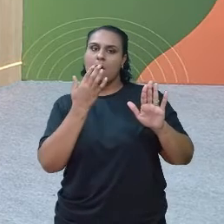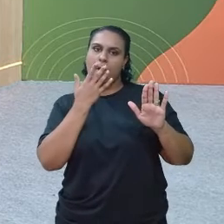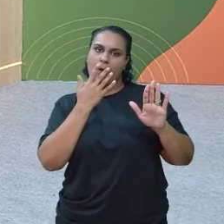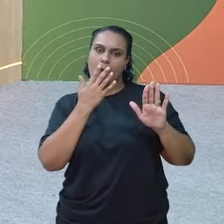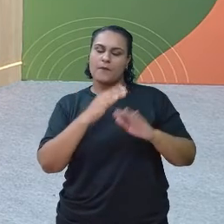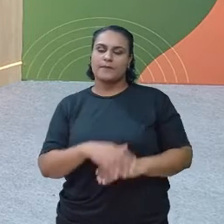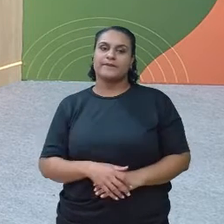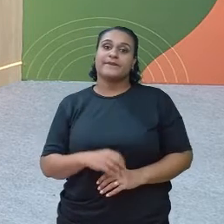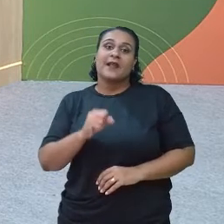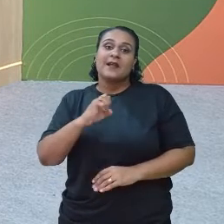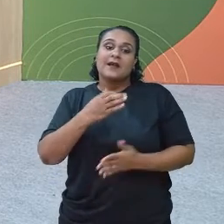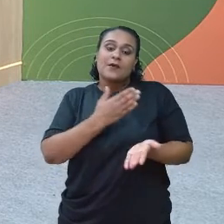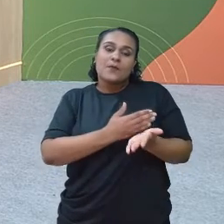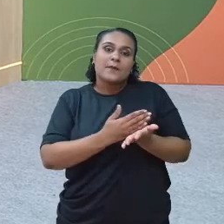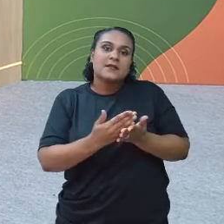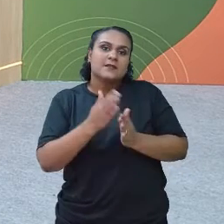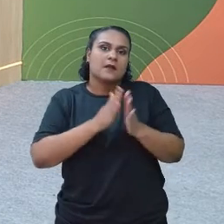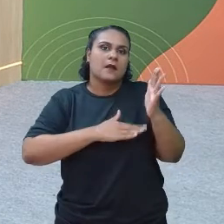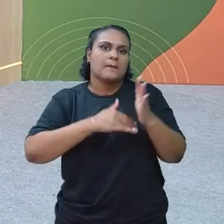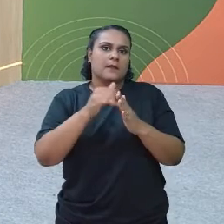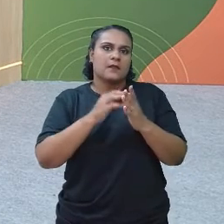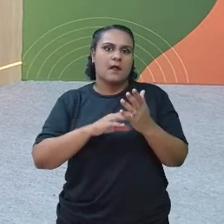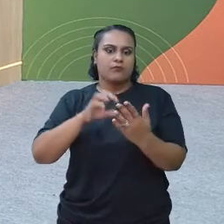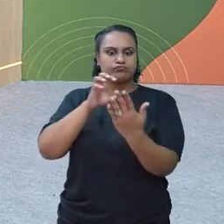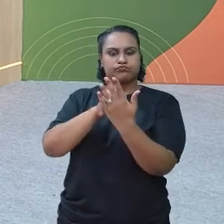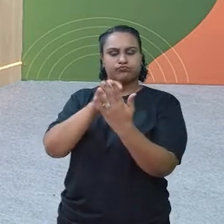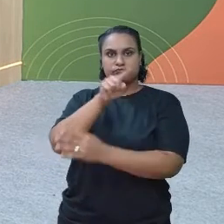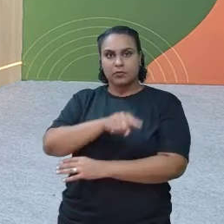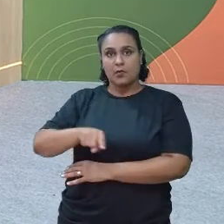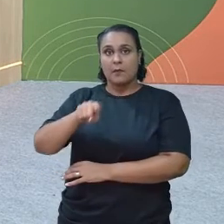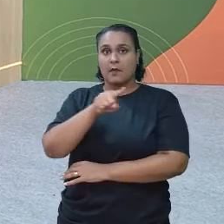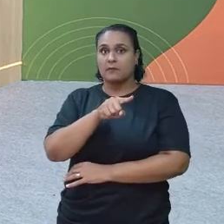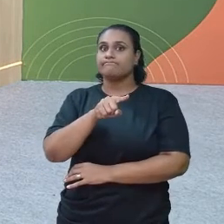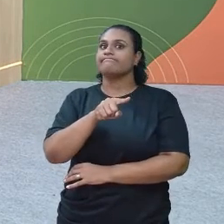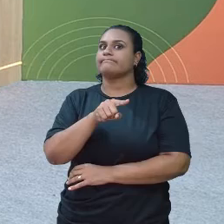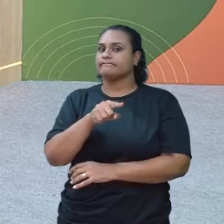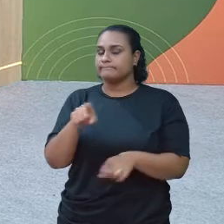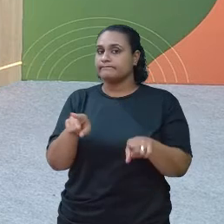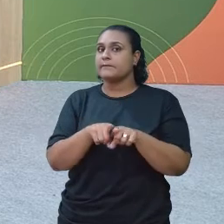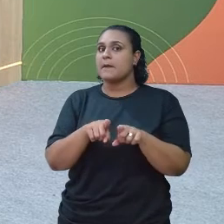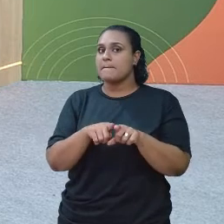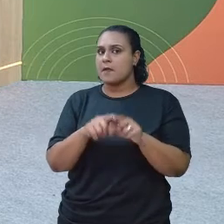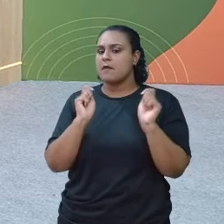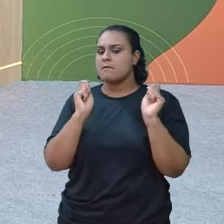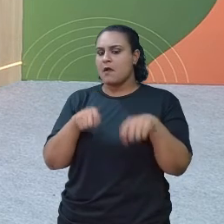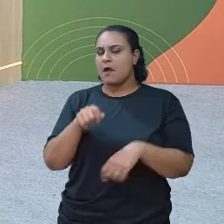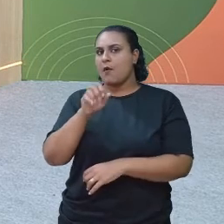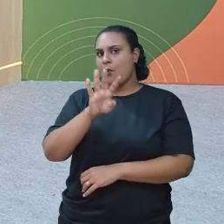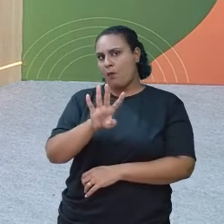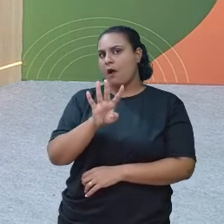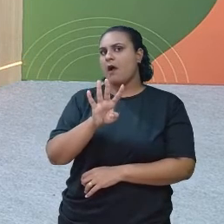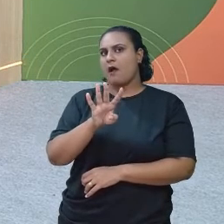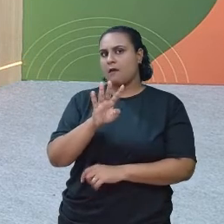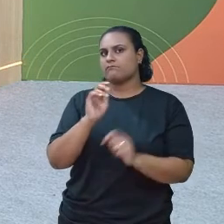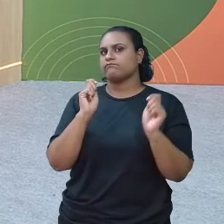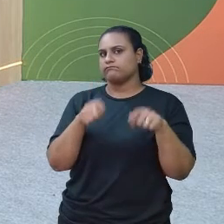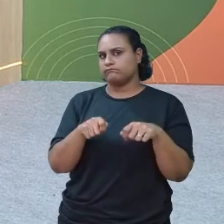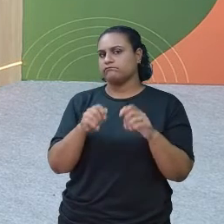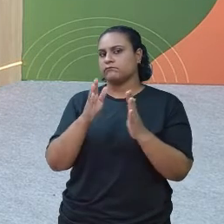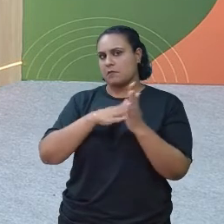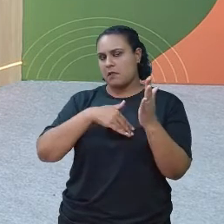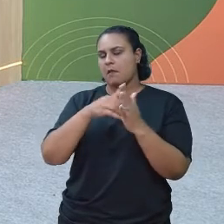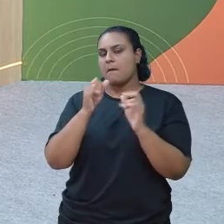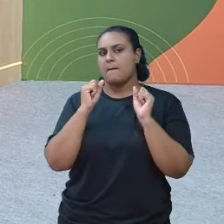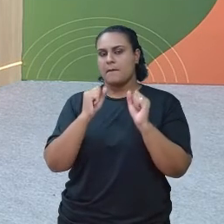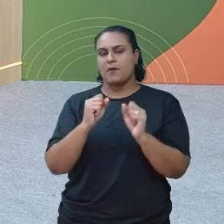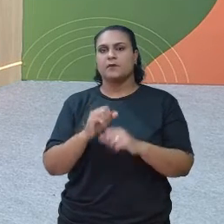Se eu começar a pintar pela região circular, eu também posso usar qualquer uma das 4 cores, tá